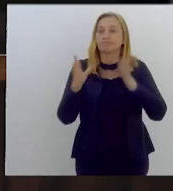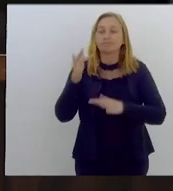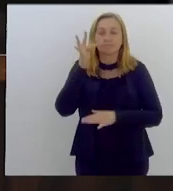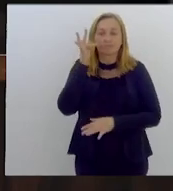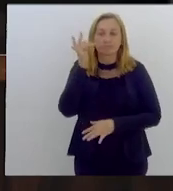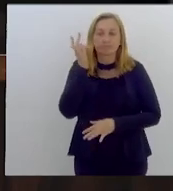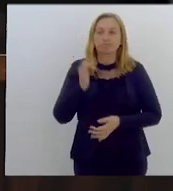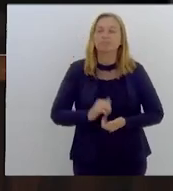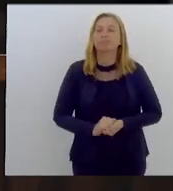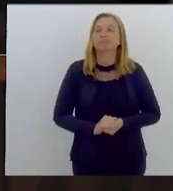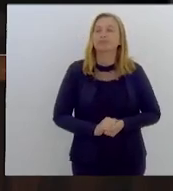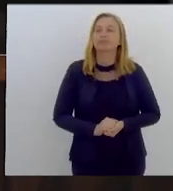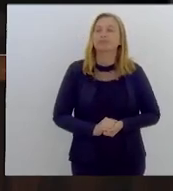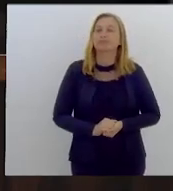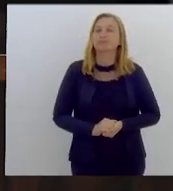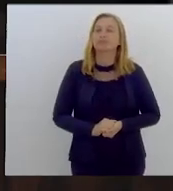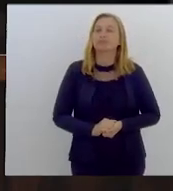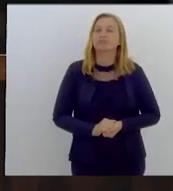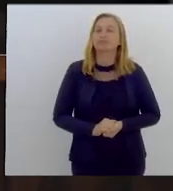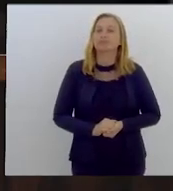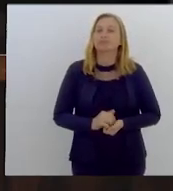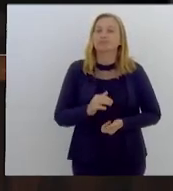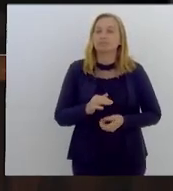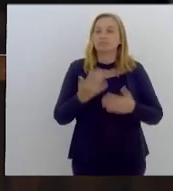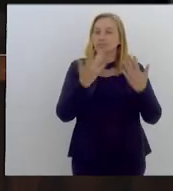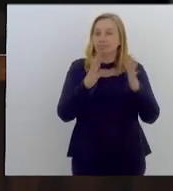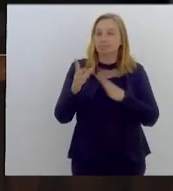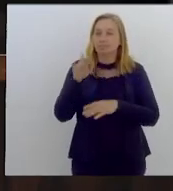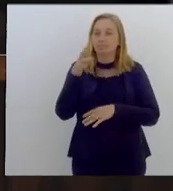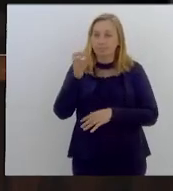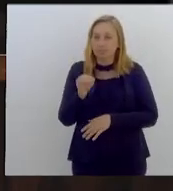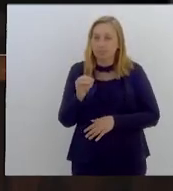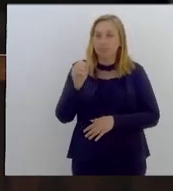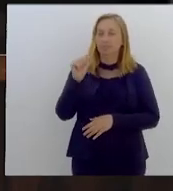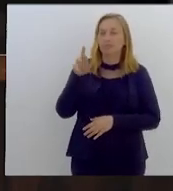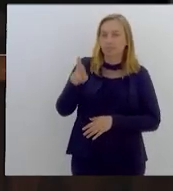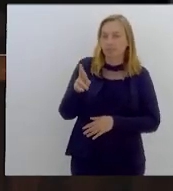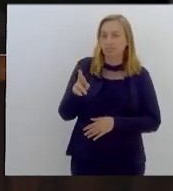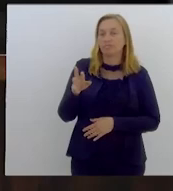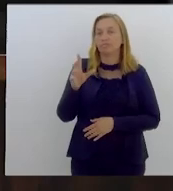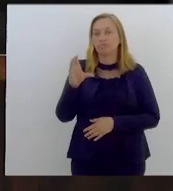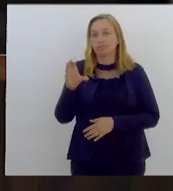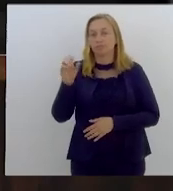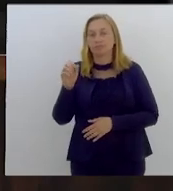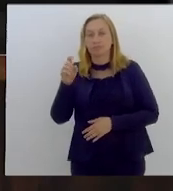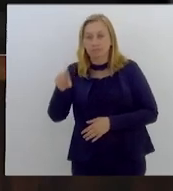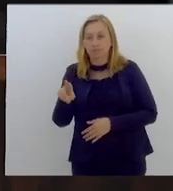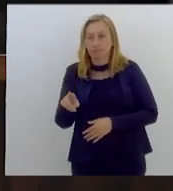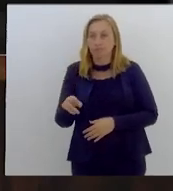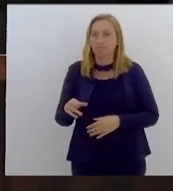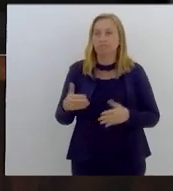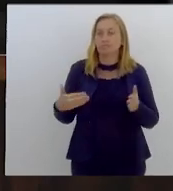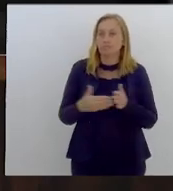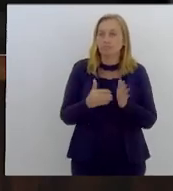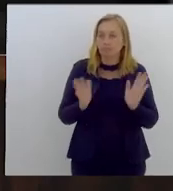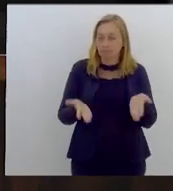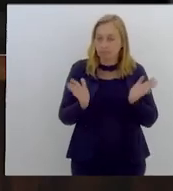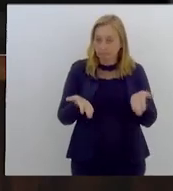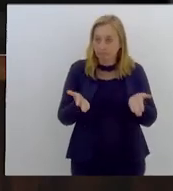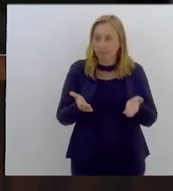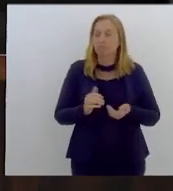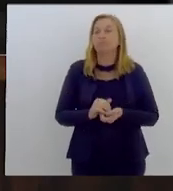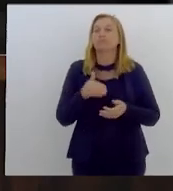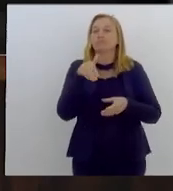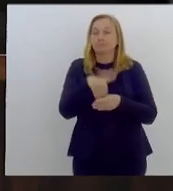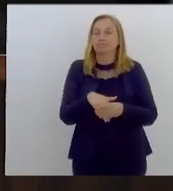Jorge. E saudar aqui o Ricardo, saudar o Arthur, o Edilson e o Cadu, que ficaram até agora para